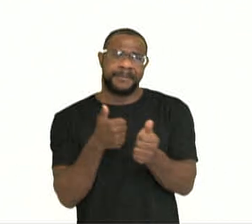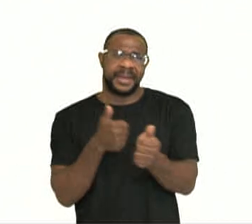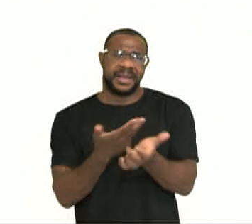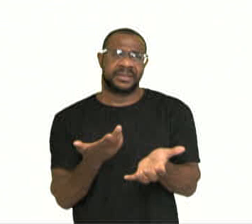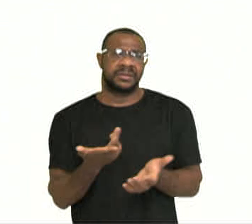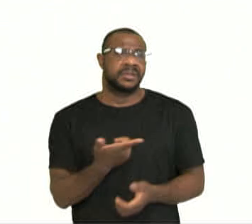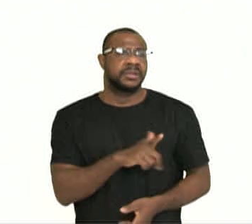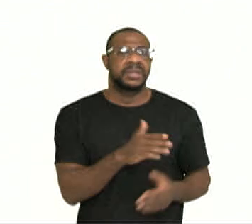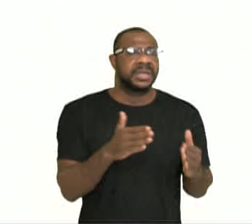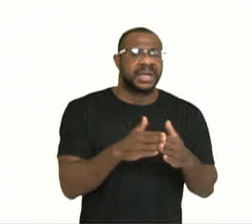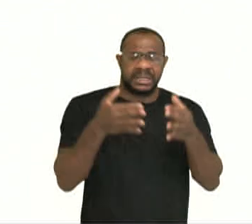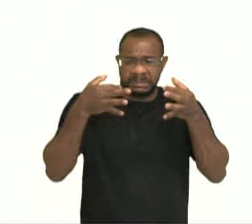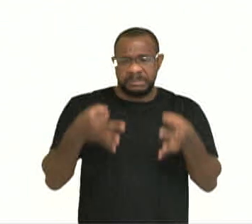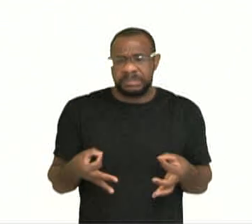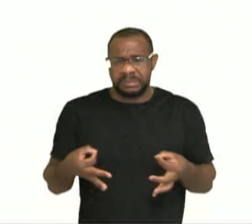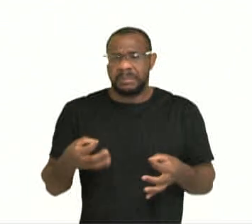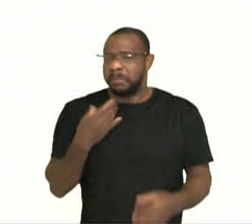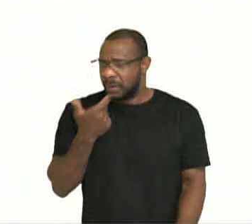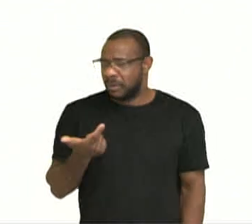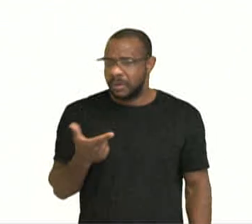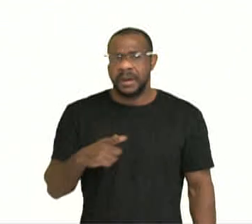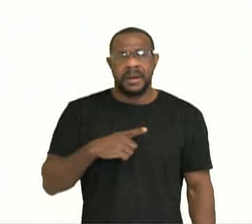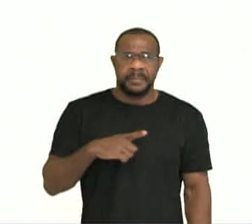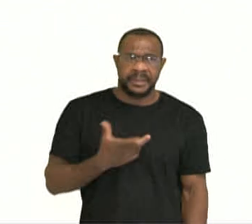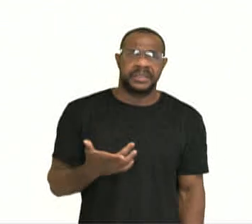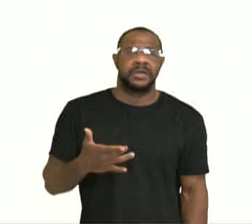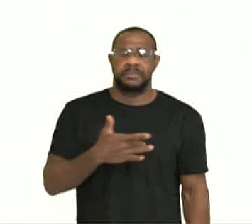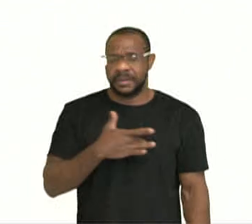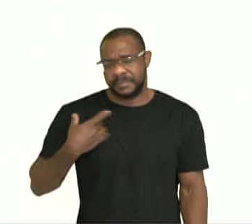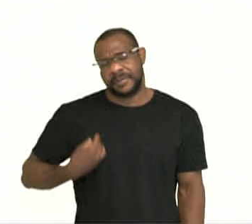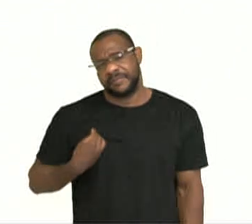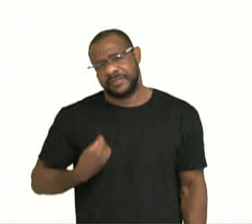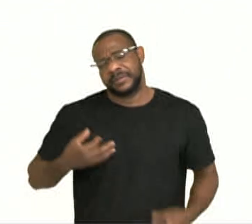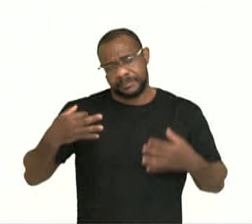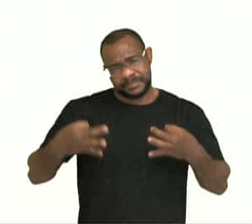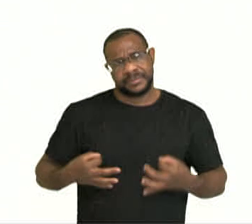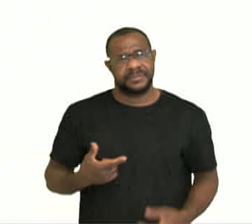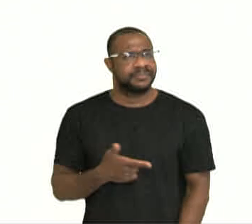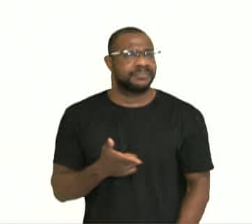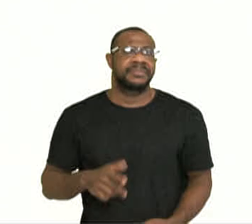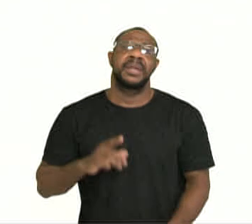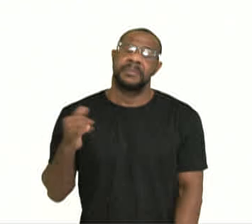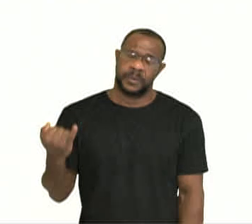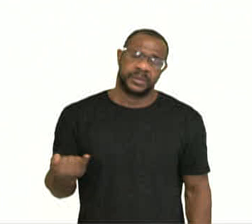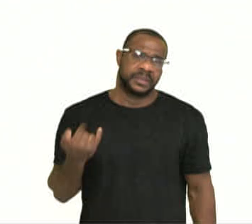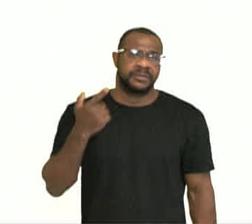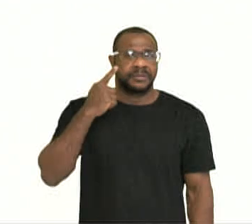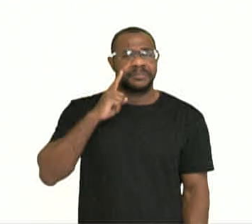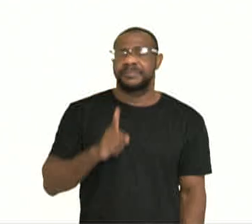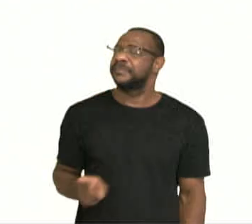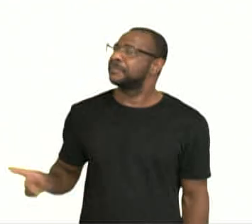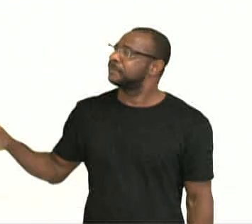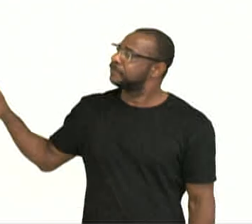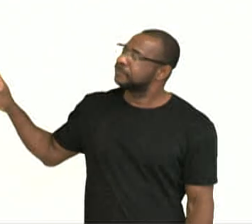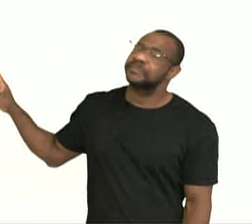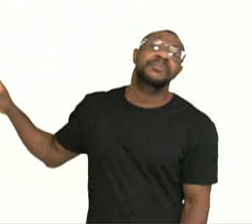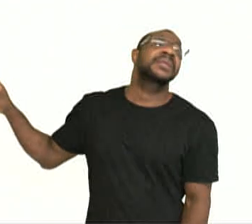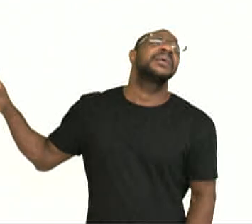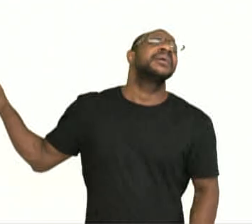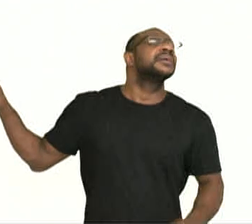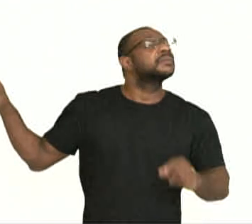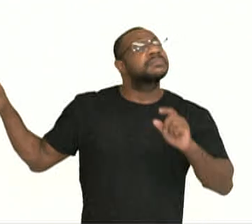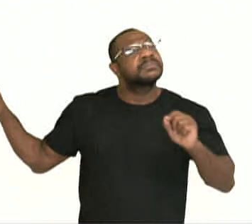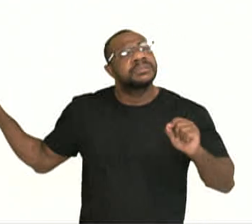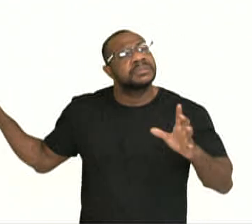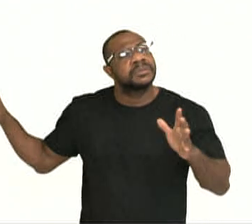nenhuma casa adequada para manter o mínimo ali de condição de vida. Então são fatores importantes, né? E em relação